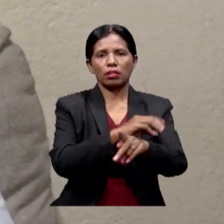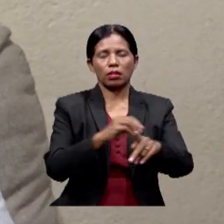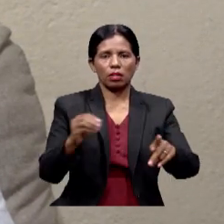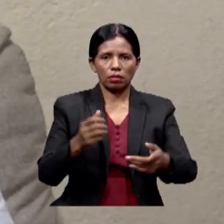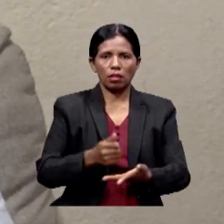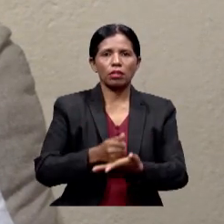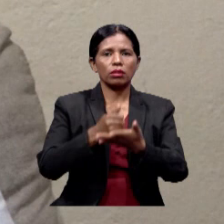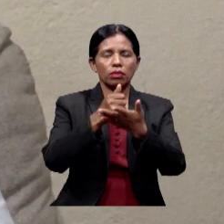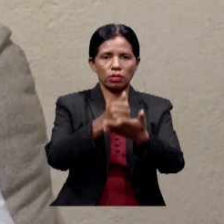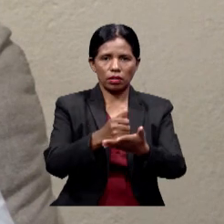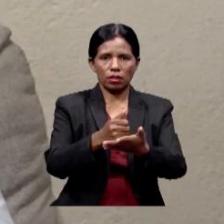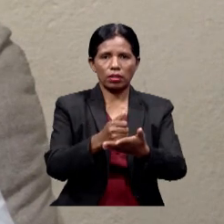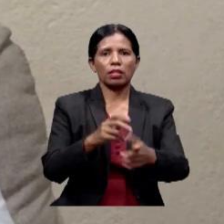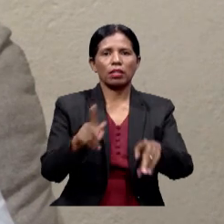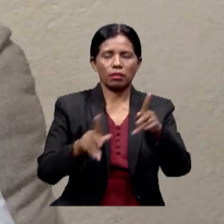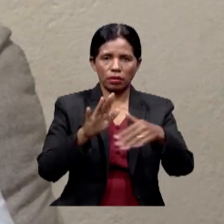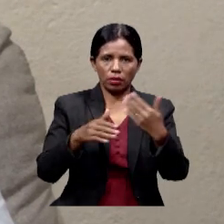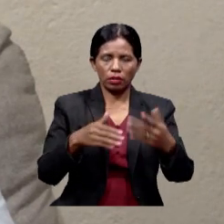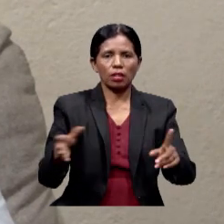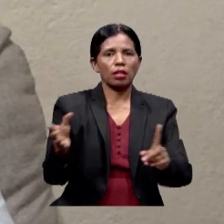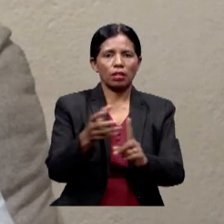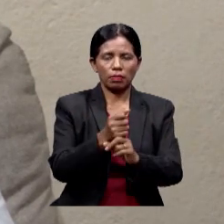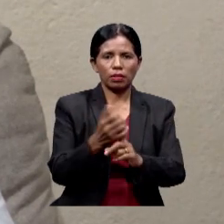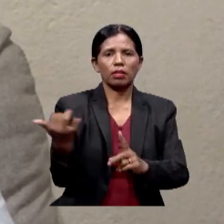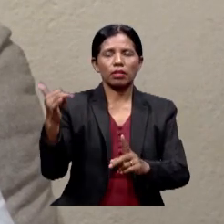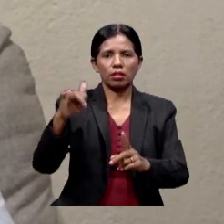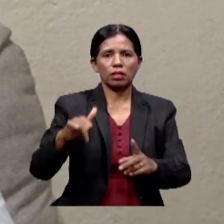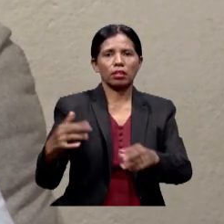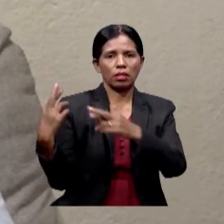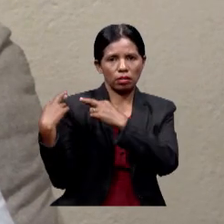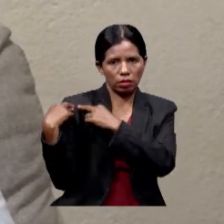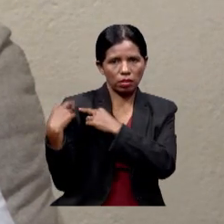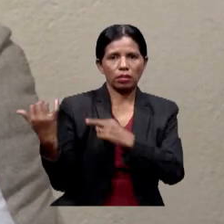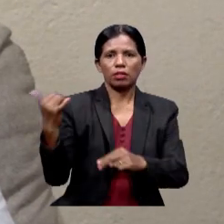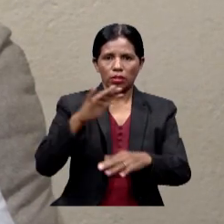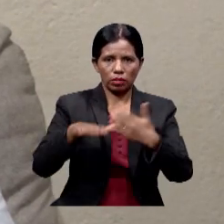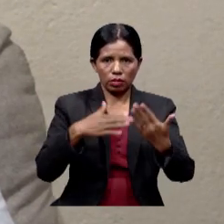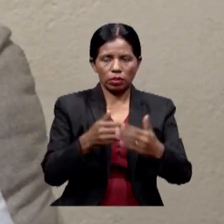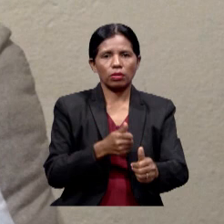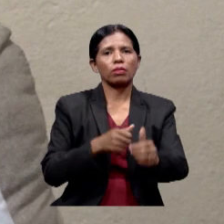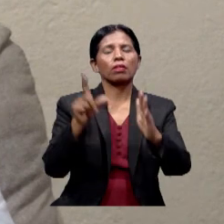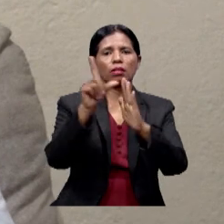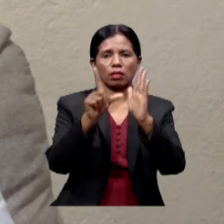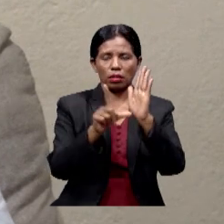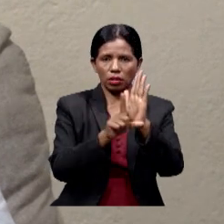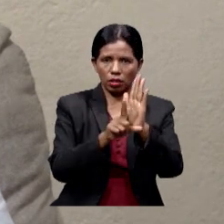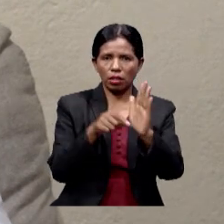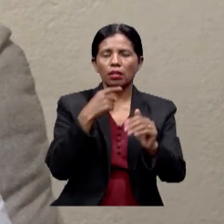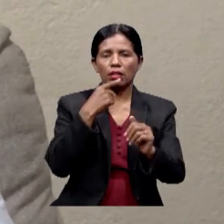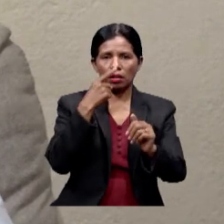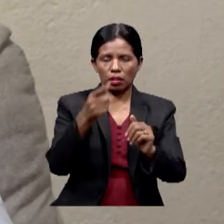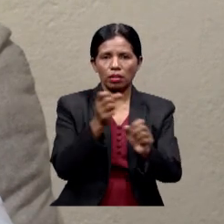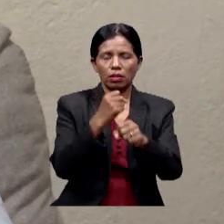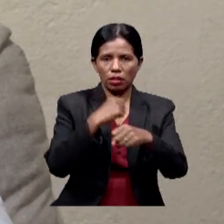ninha prato bele cair metem vai a sire ne dever na obrigação em sire tu ir lei haruka tu a prestação ainda digno